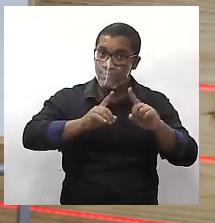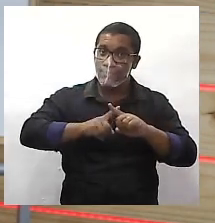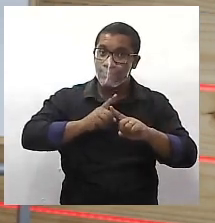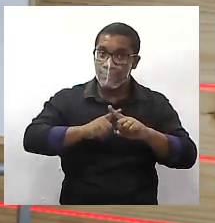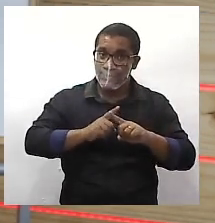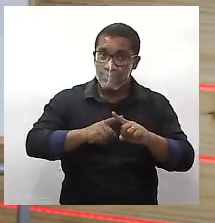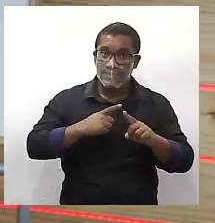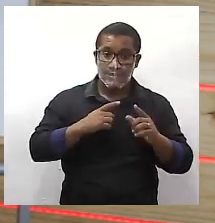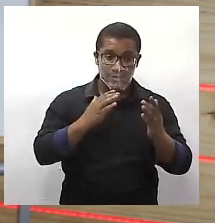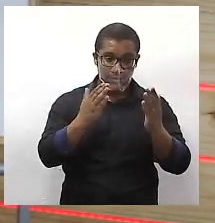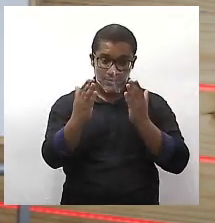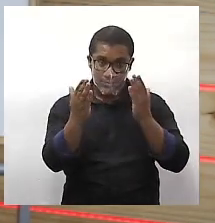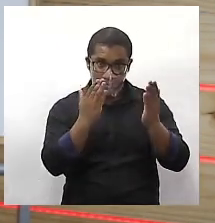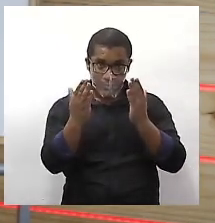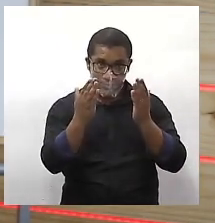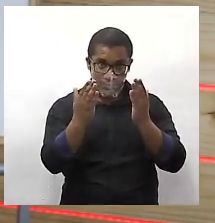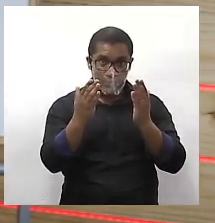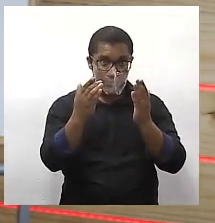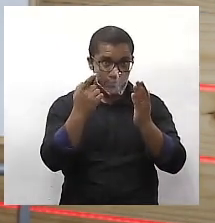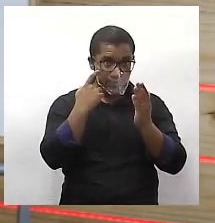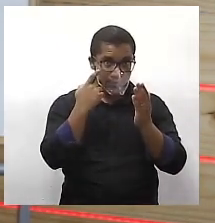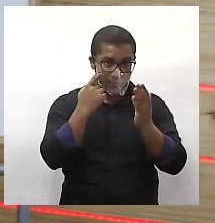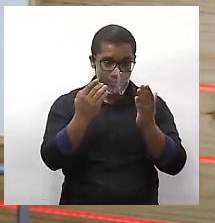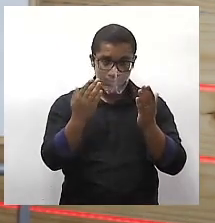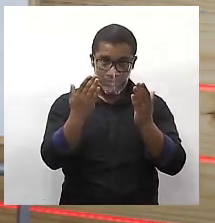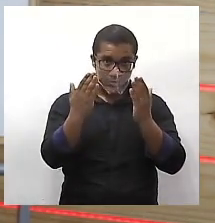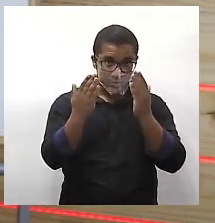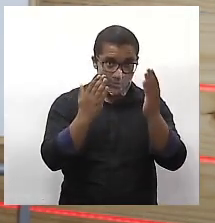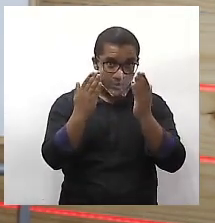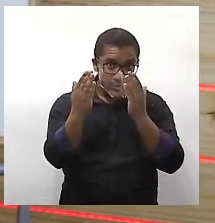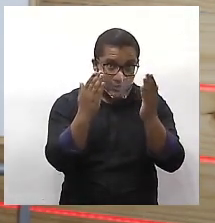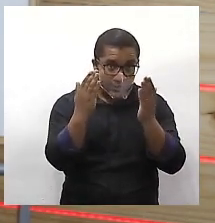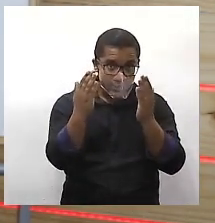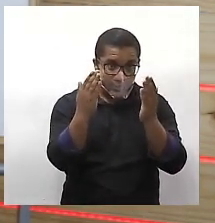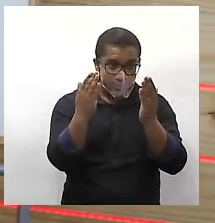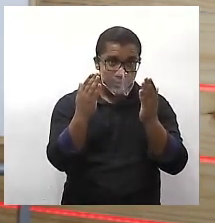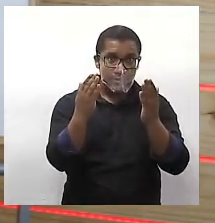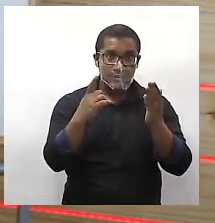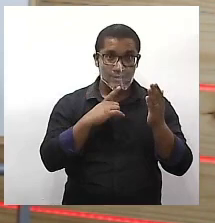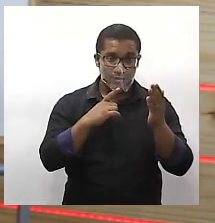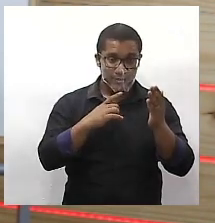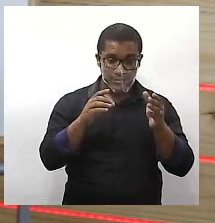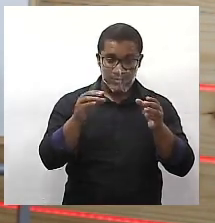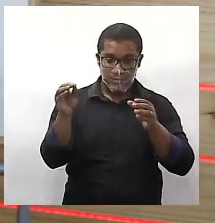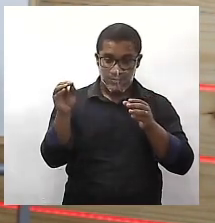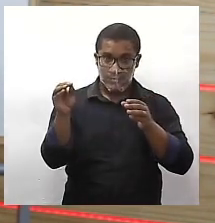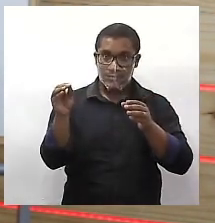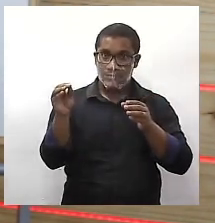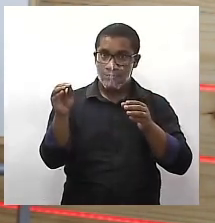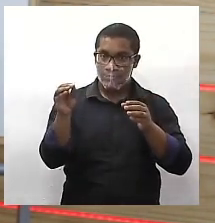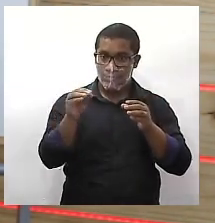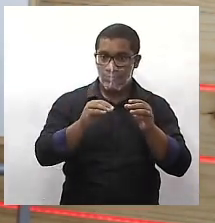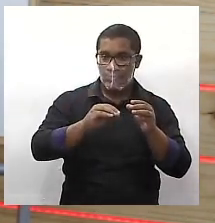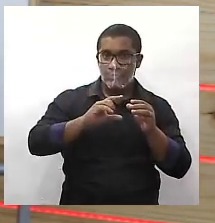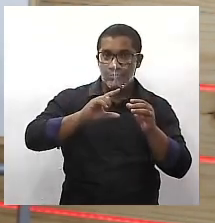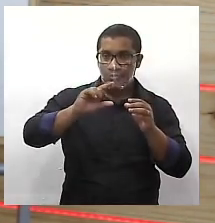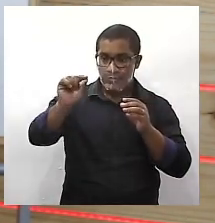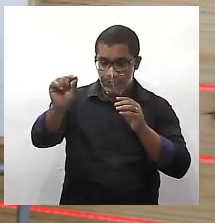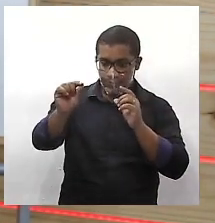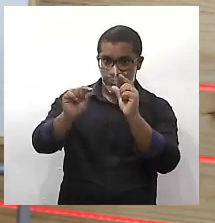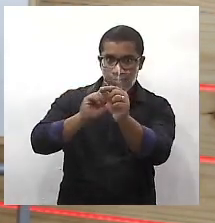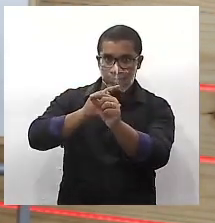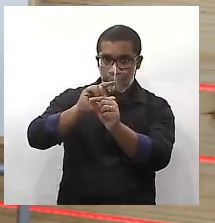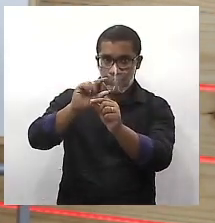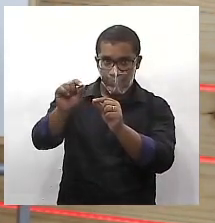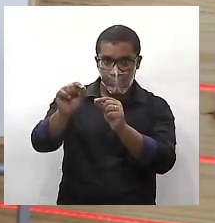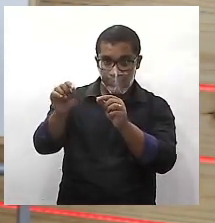que a relação, escuta, tá? Cuidado que a relação entre a imigração com a emigração, quando